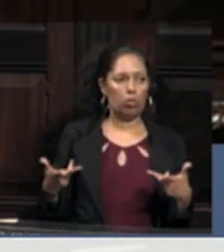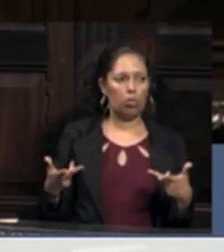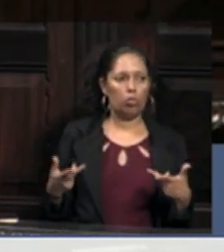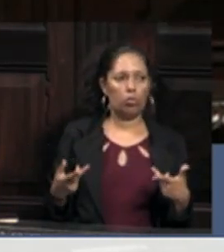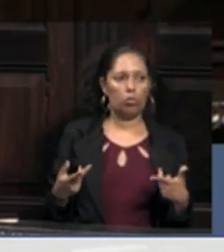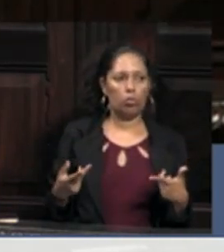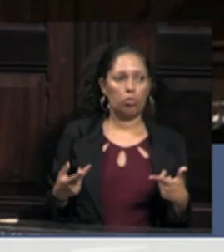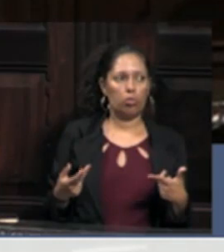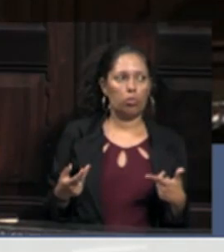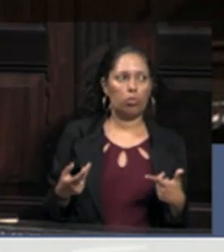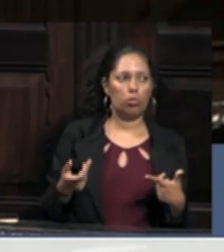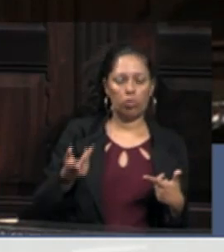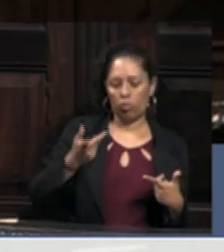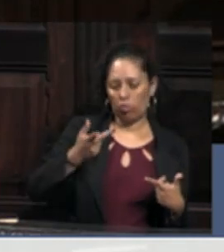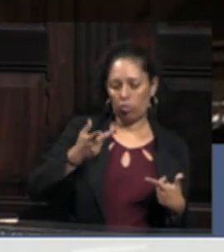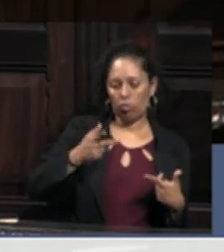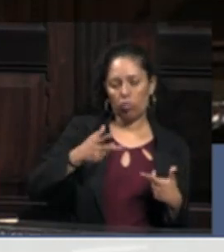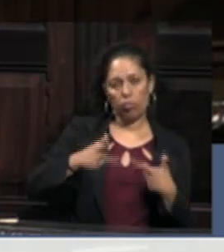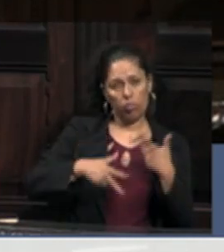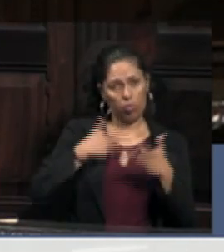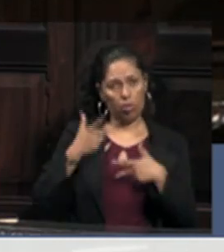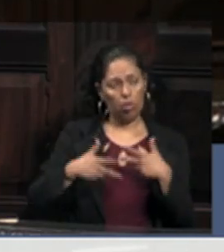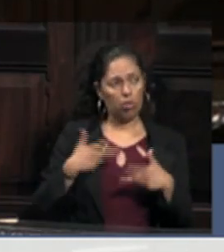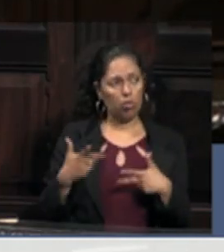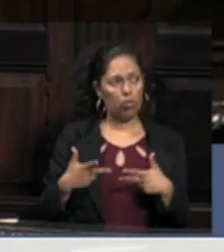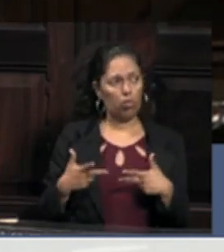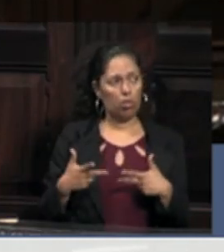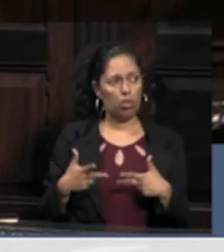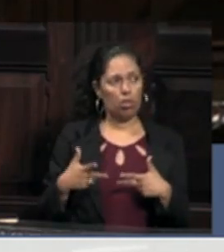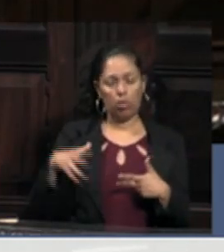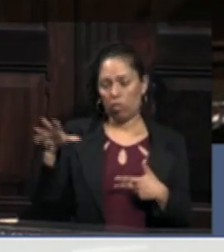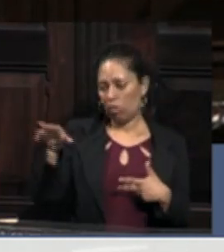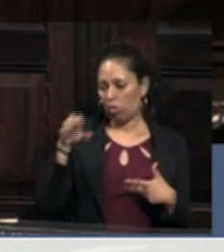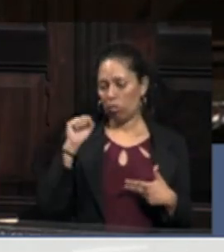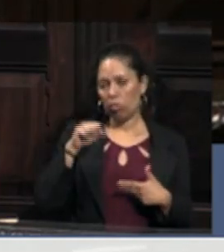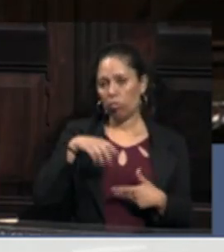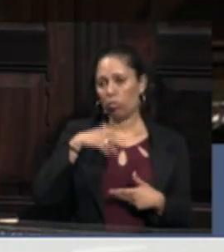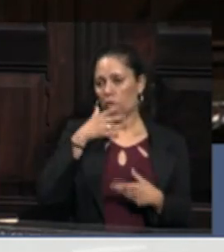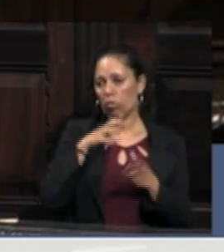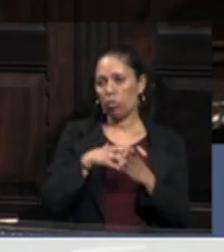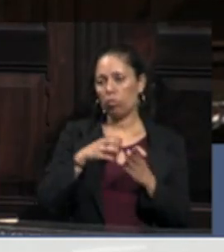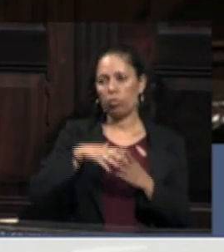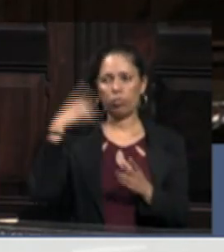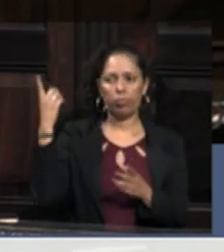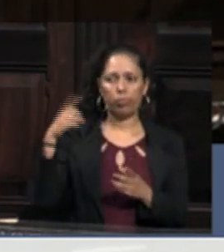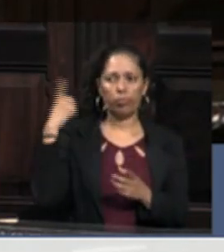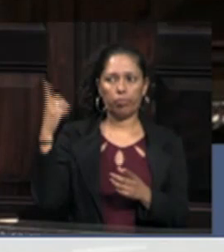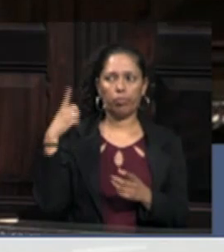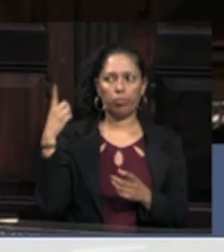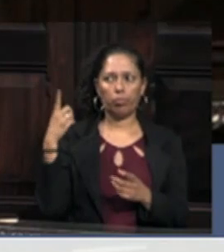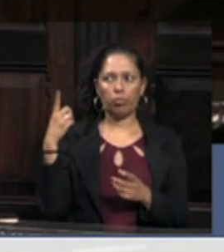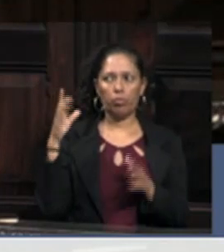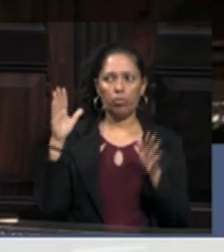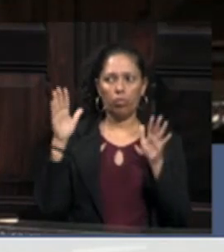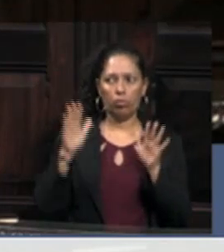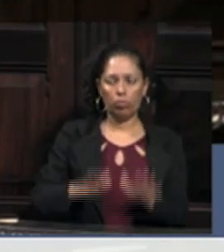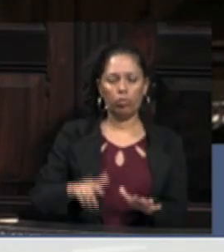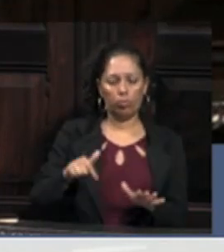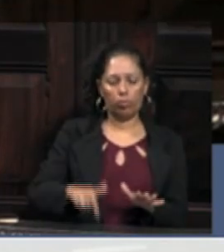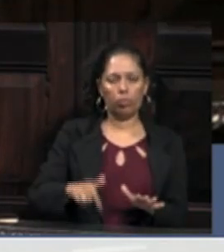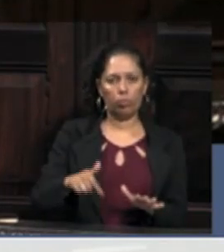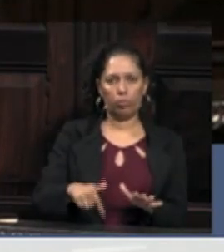de conclamar os senhores parlamentares que estejam